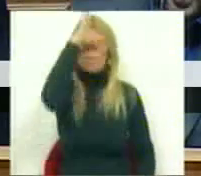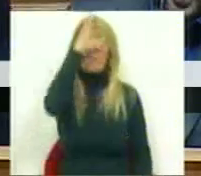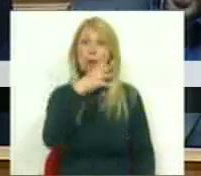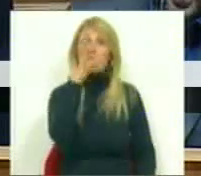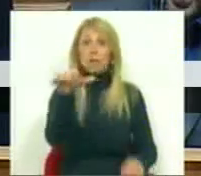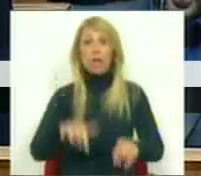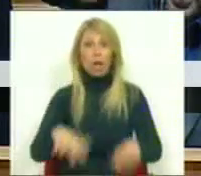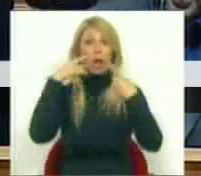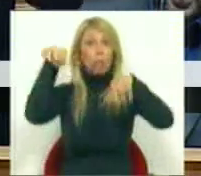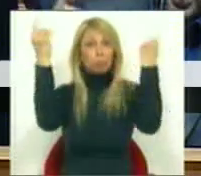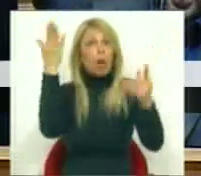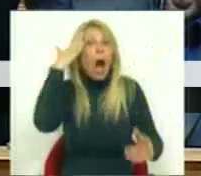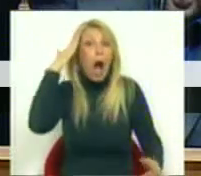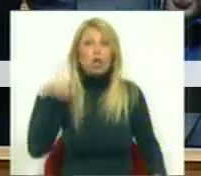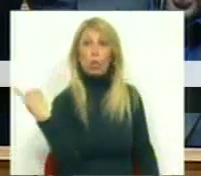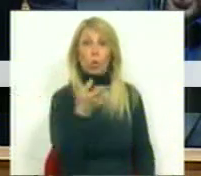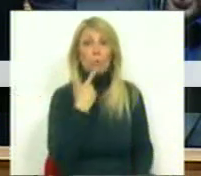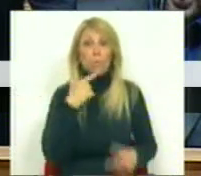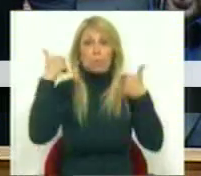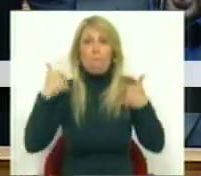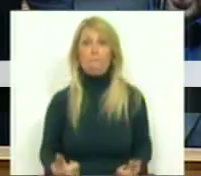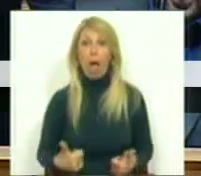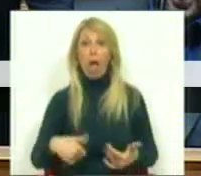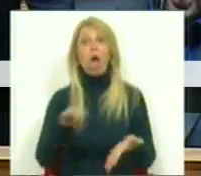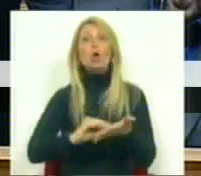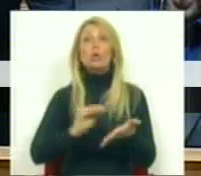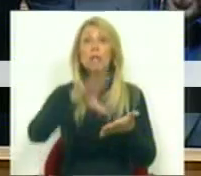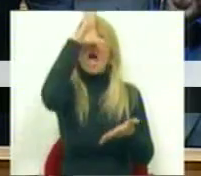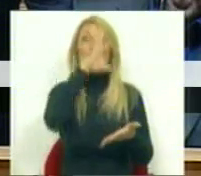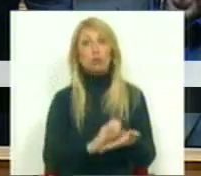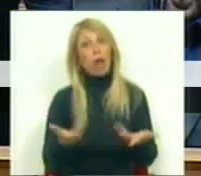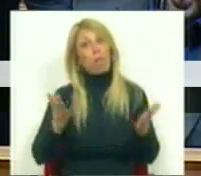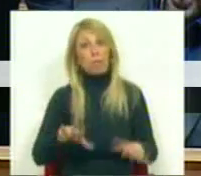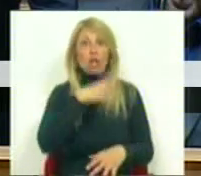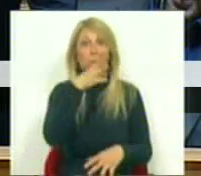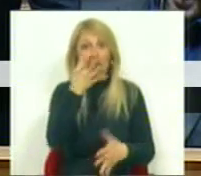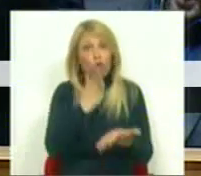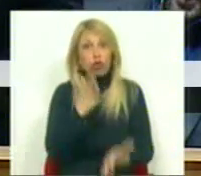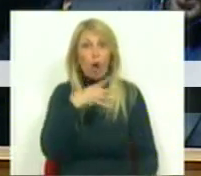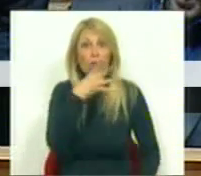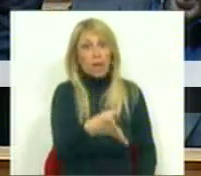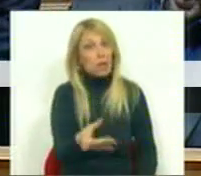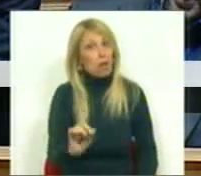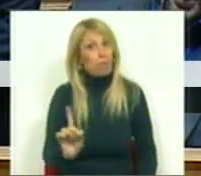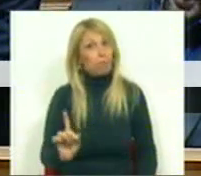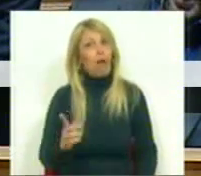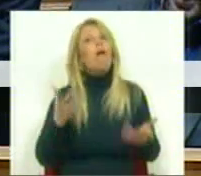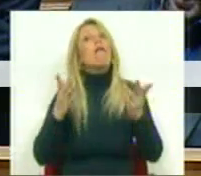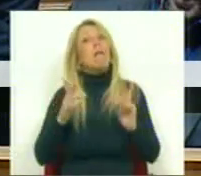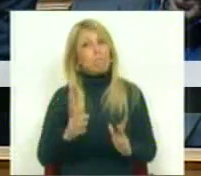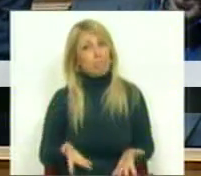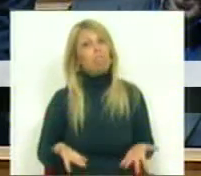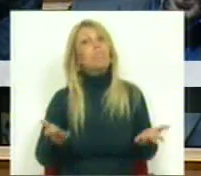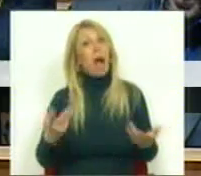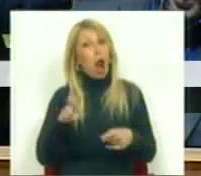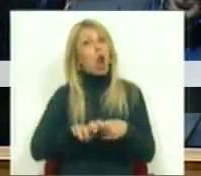que percebemos todos muito bem, que o secretário de Estado tem um pouco mais do que justificações a dar. Talvez tenha um lugar a ser posto